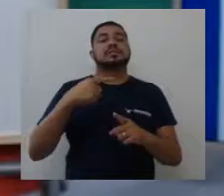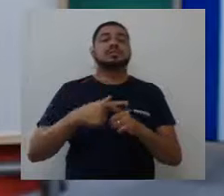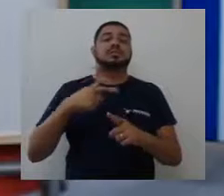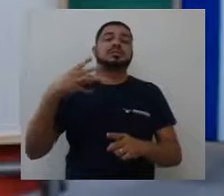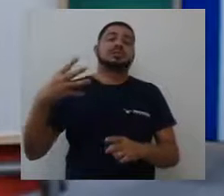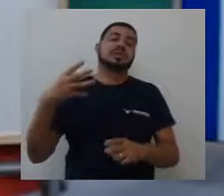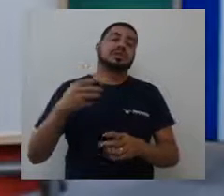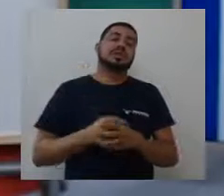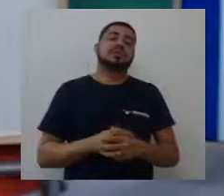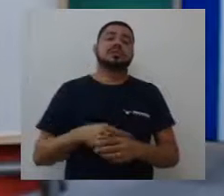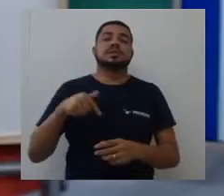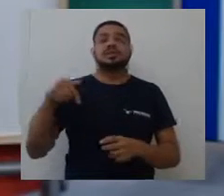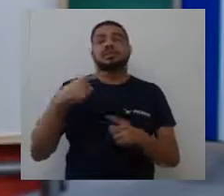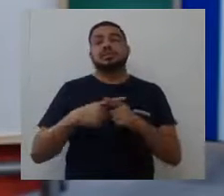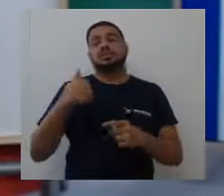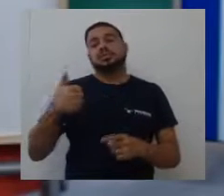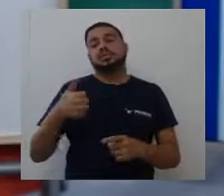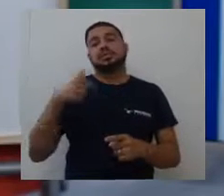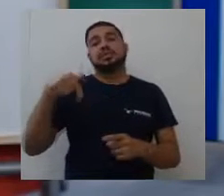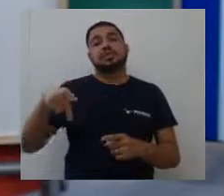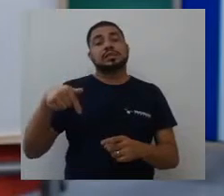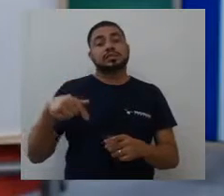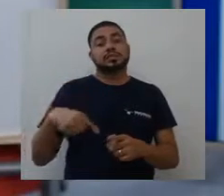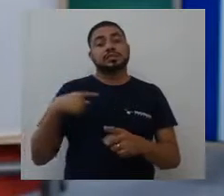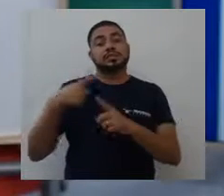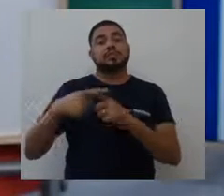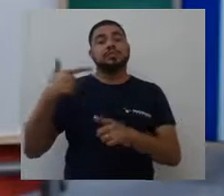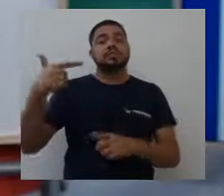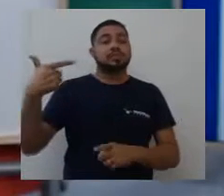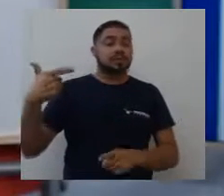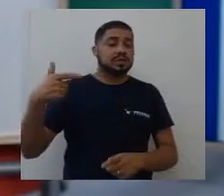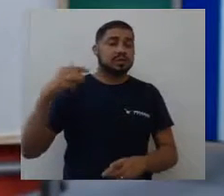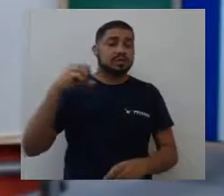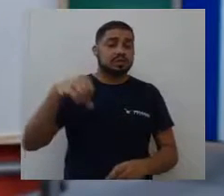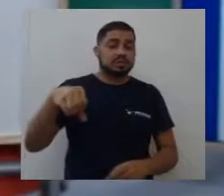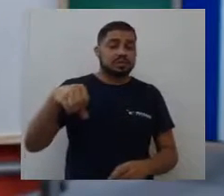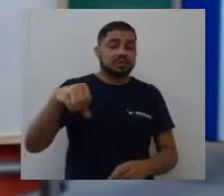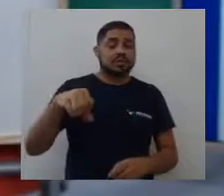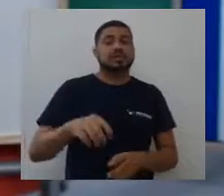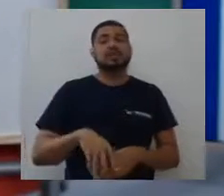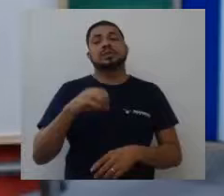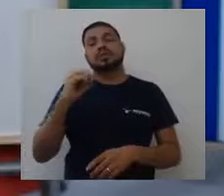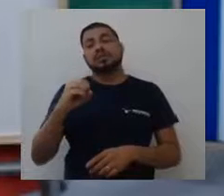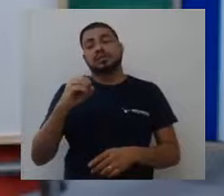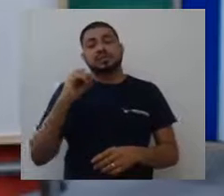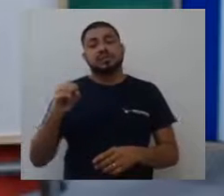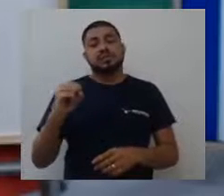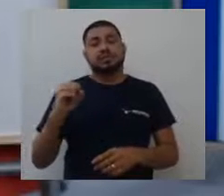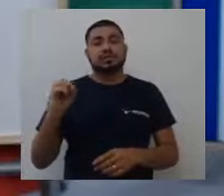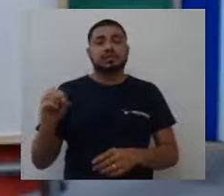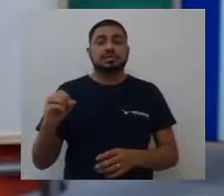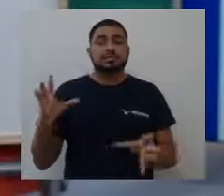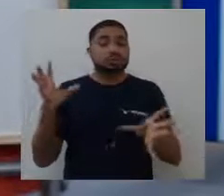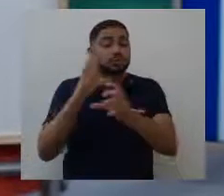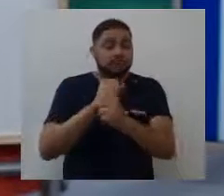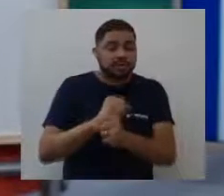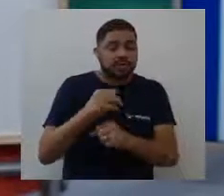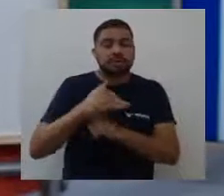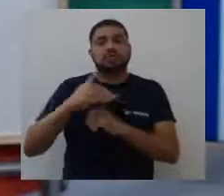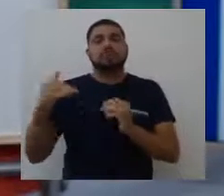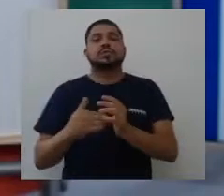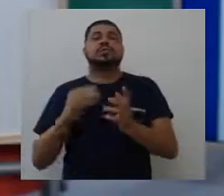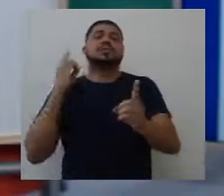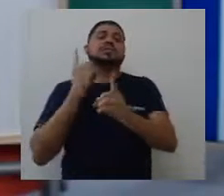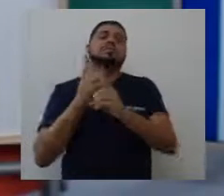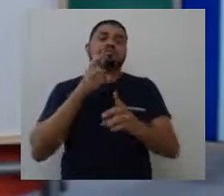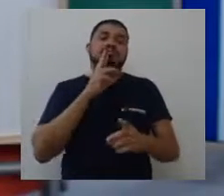2, 7 vezes 1, 7 com 2, 9. Olha agora, 0, 0, 0. Somei tudo,